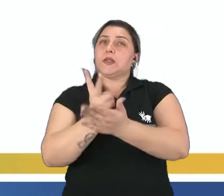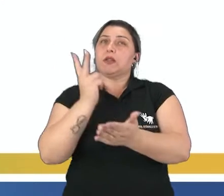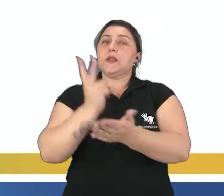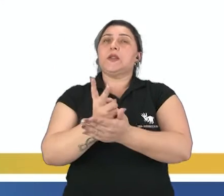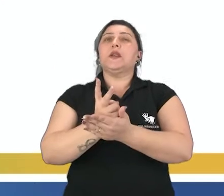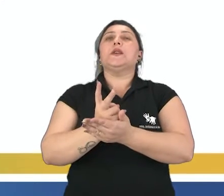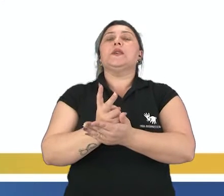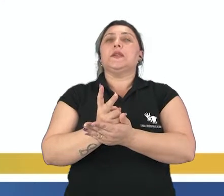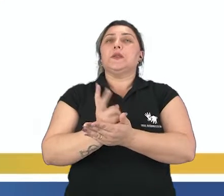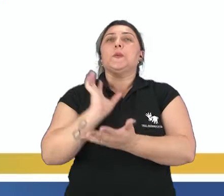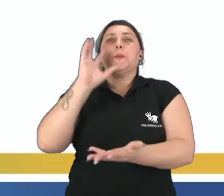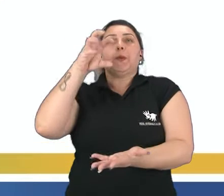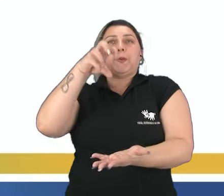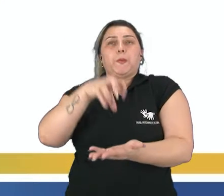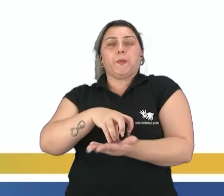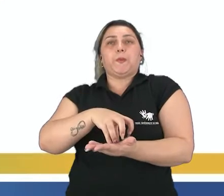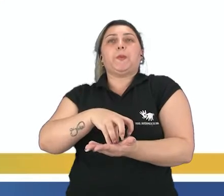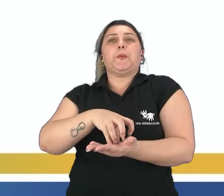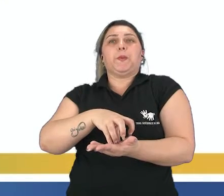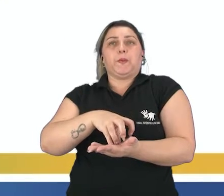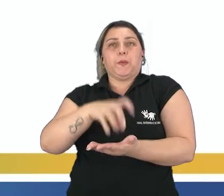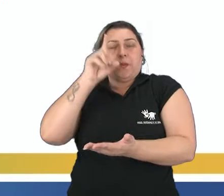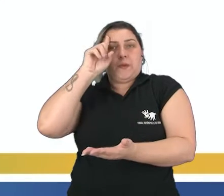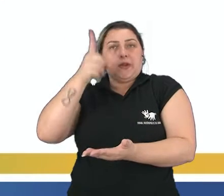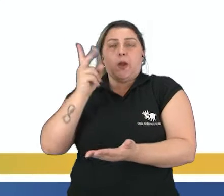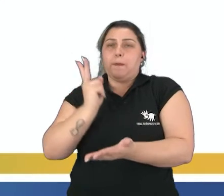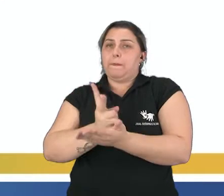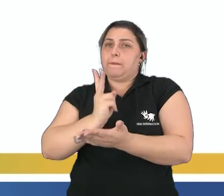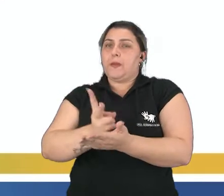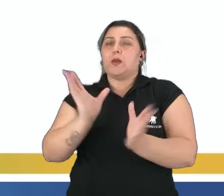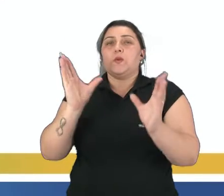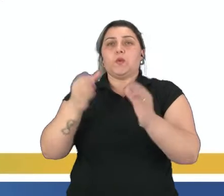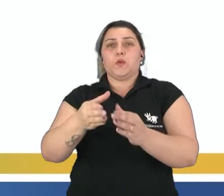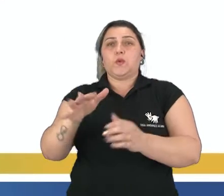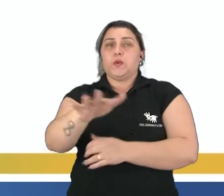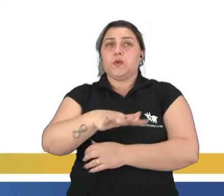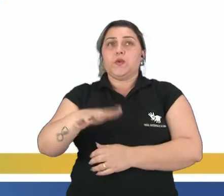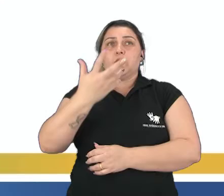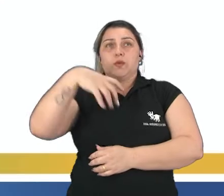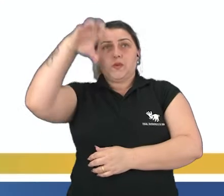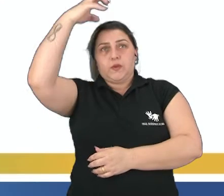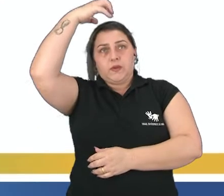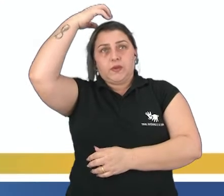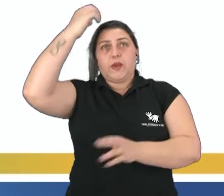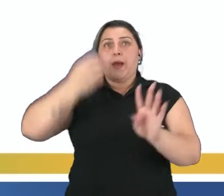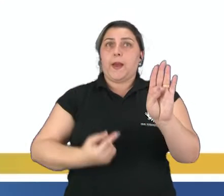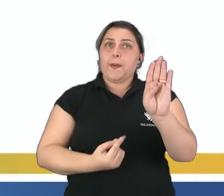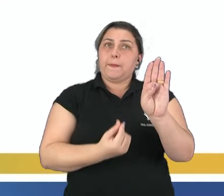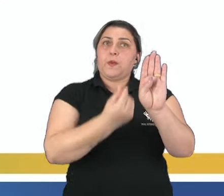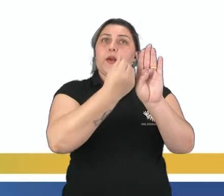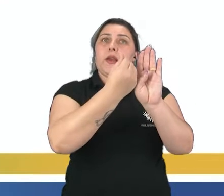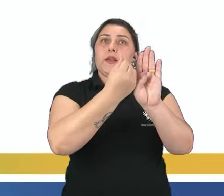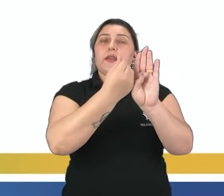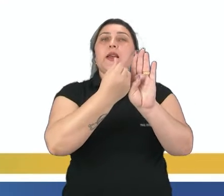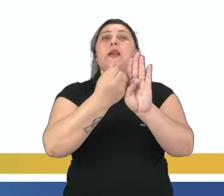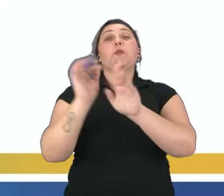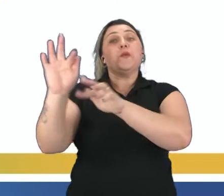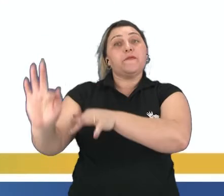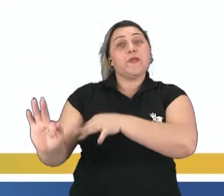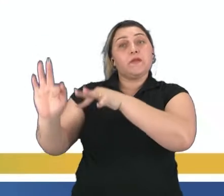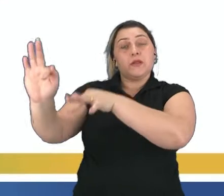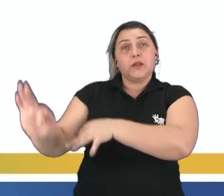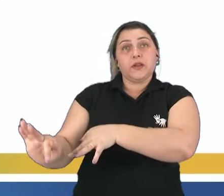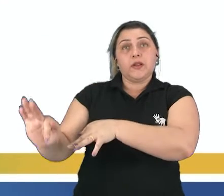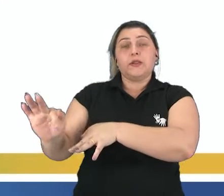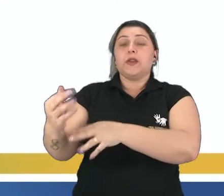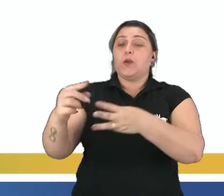nesse processo de centralização do poder os mesmos grupos sociais, os reis, a burguesia e os nobres feudais, que